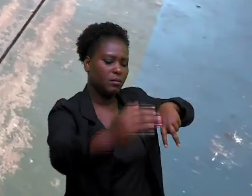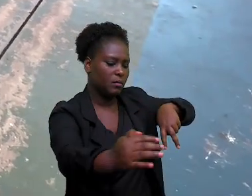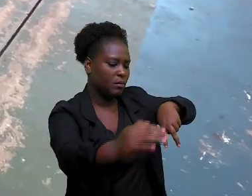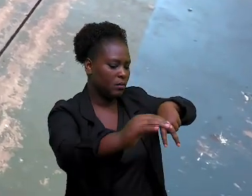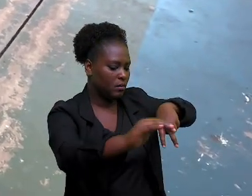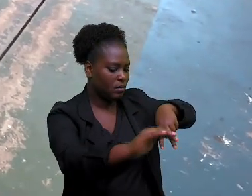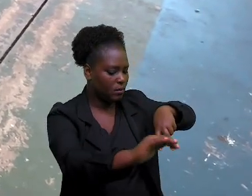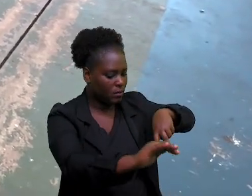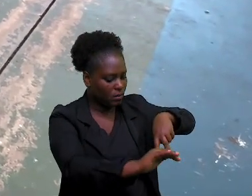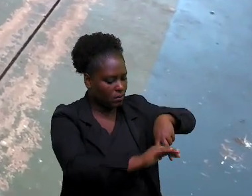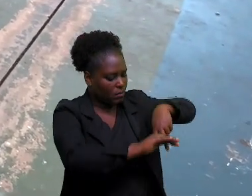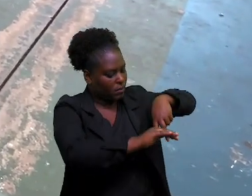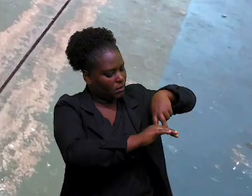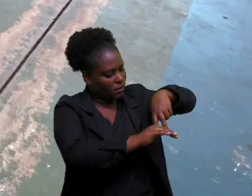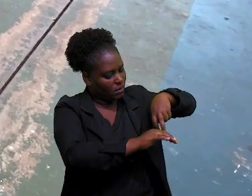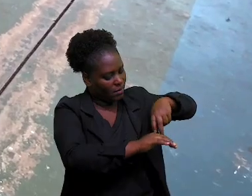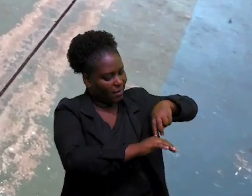explicar.